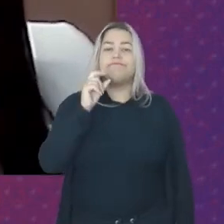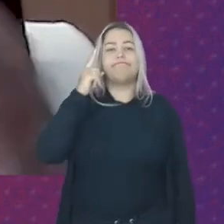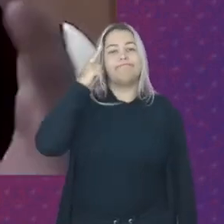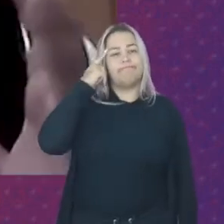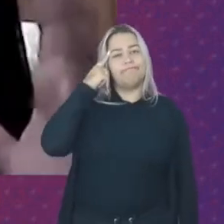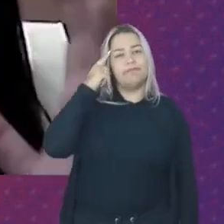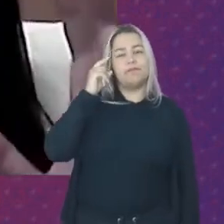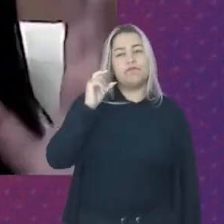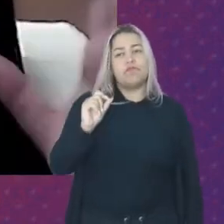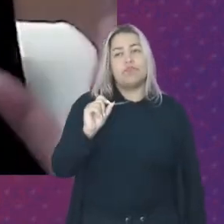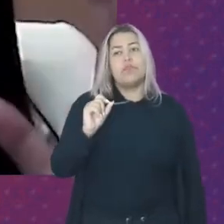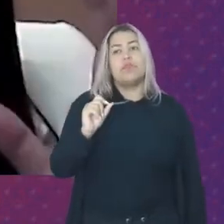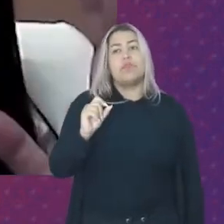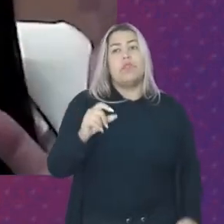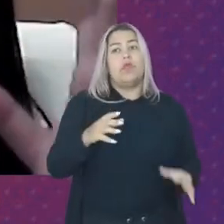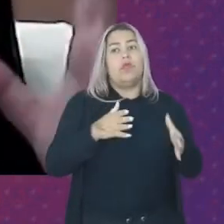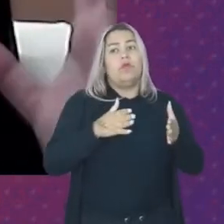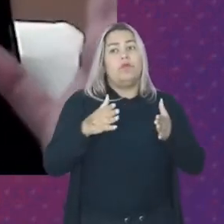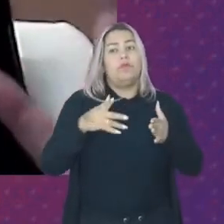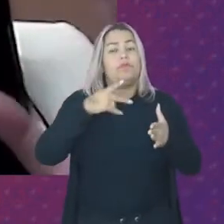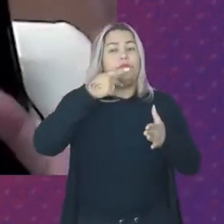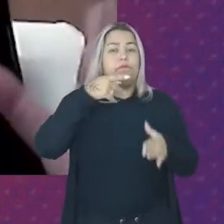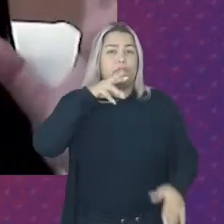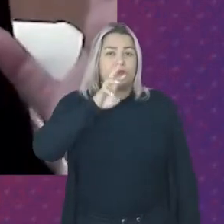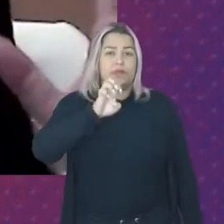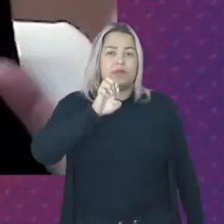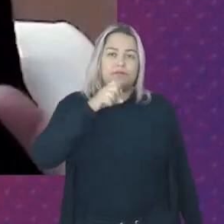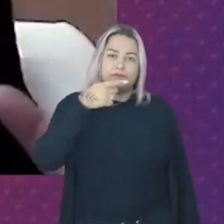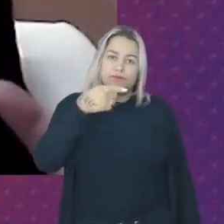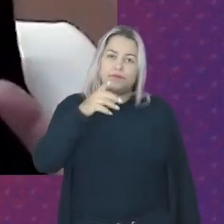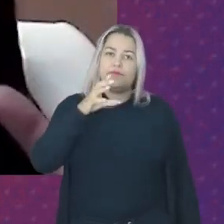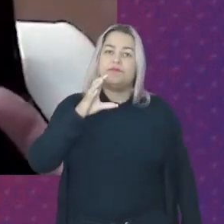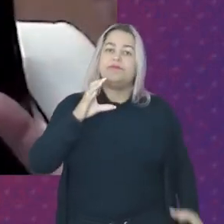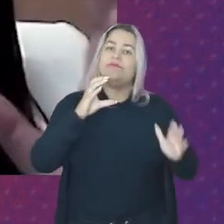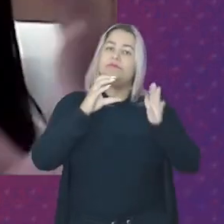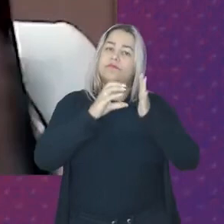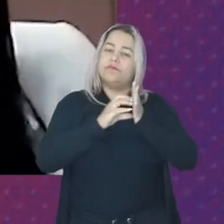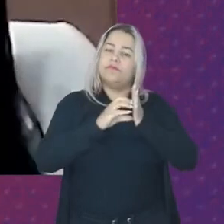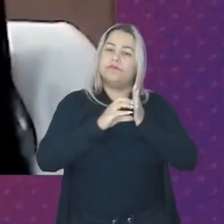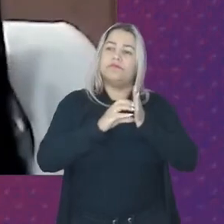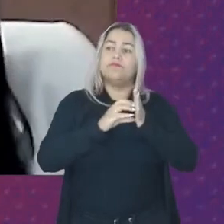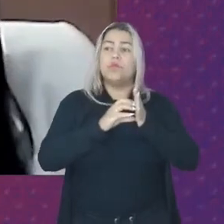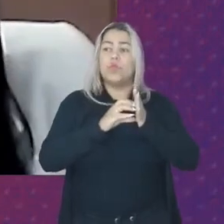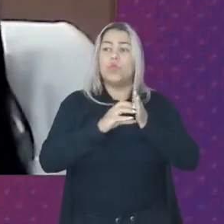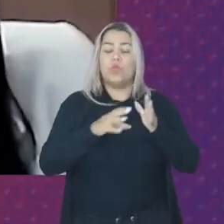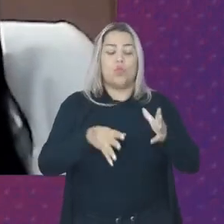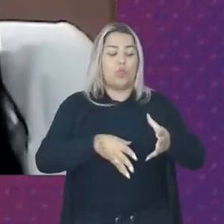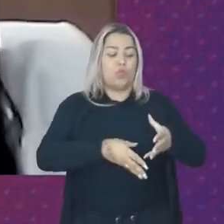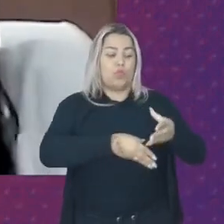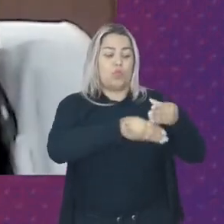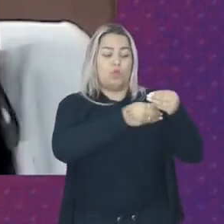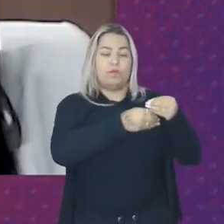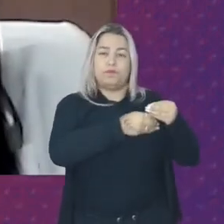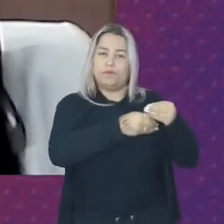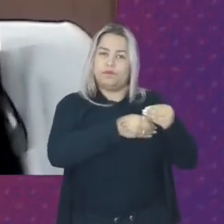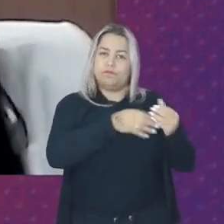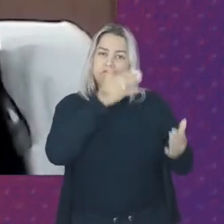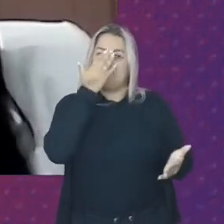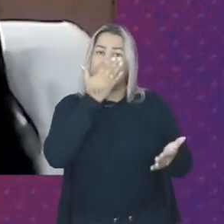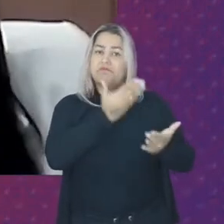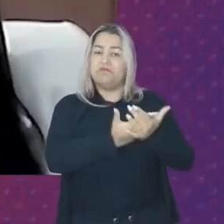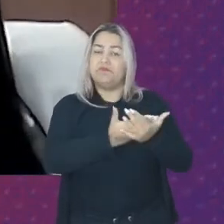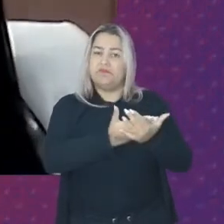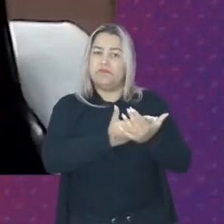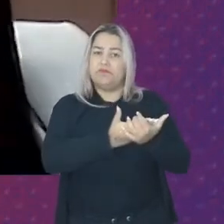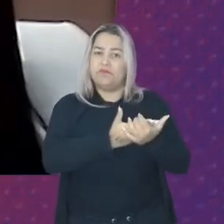pensar em que tipo de pré-candidatura você se encaixa. Você acredita